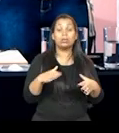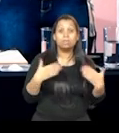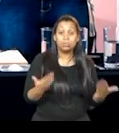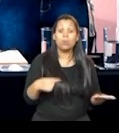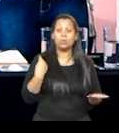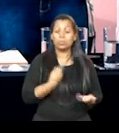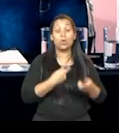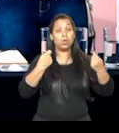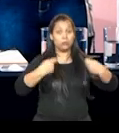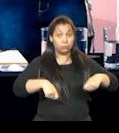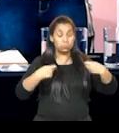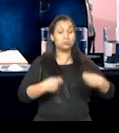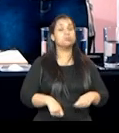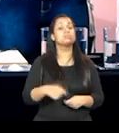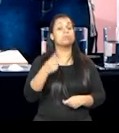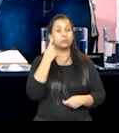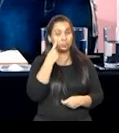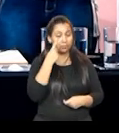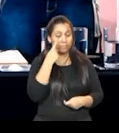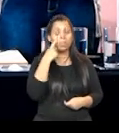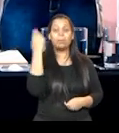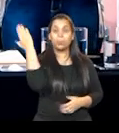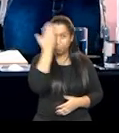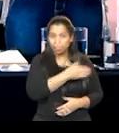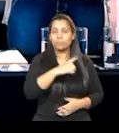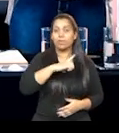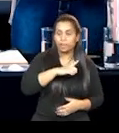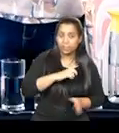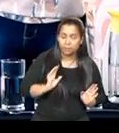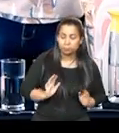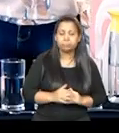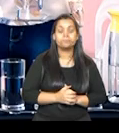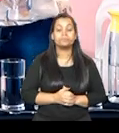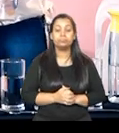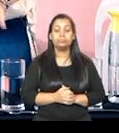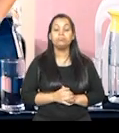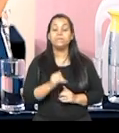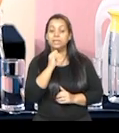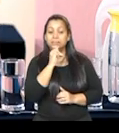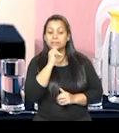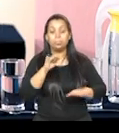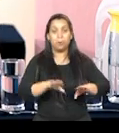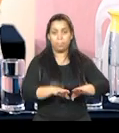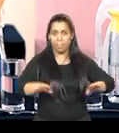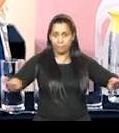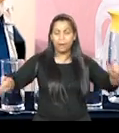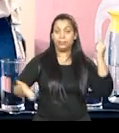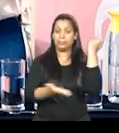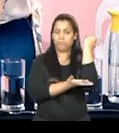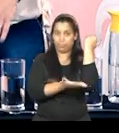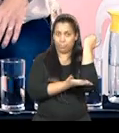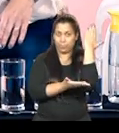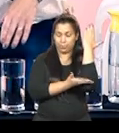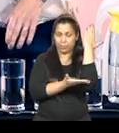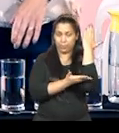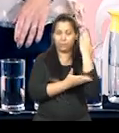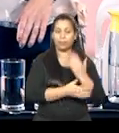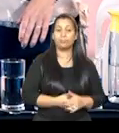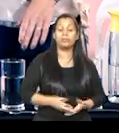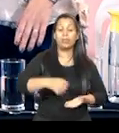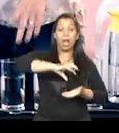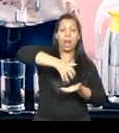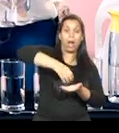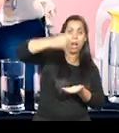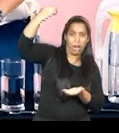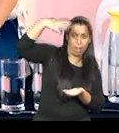nós precisamos de um experimento para comprovar sua existência. Nós temos aqui uma base de madeira, uma lâmpada de